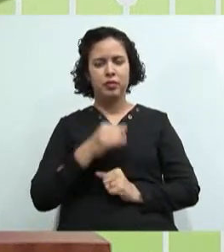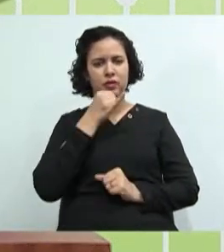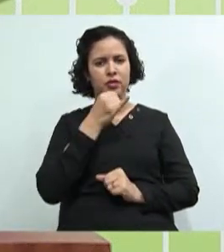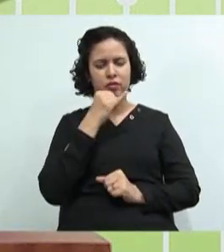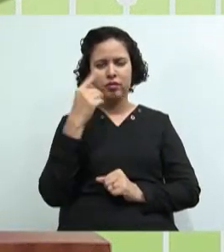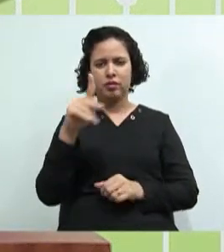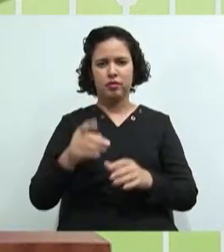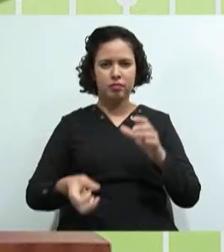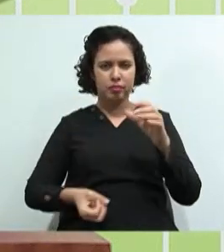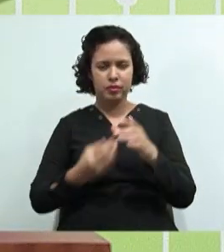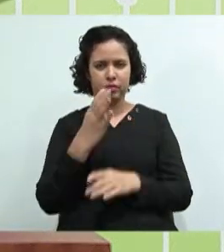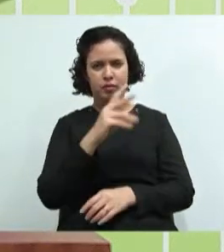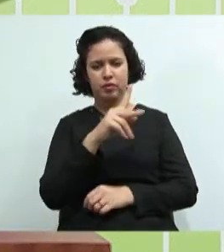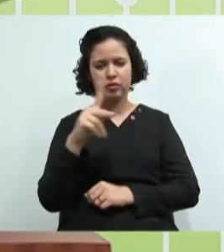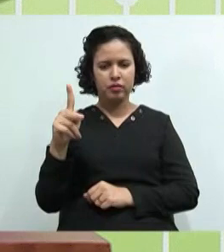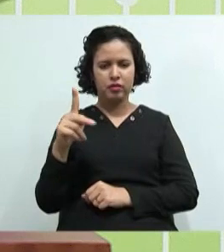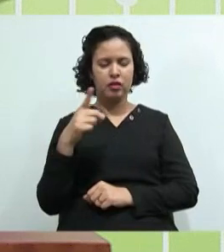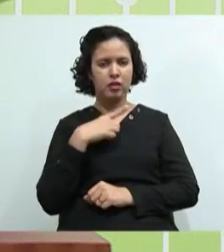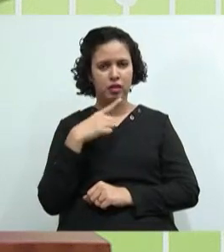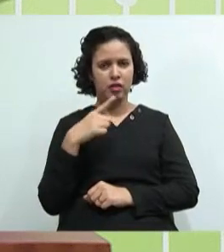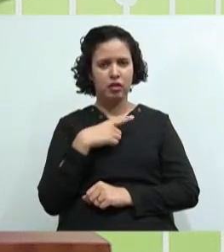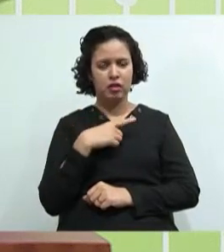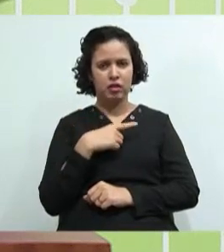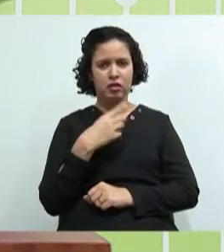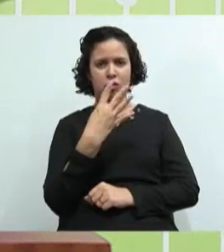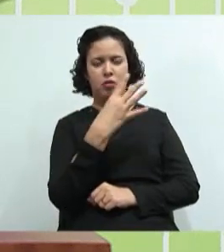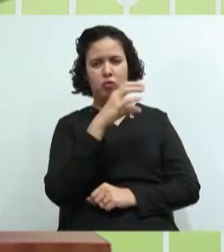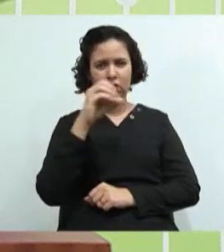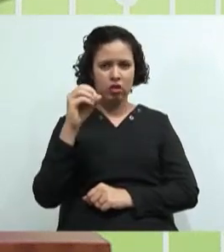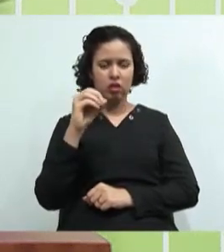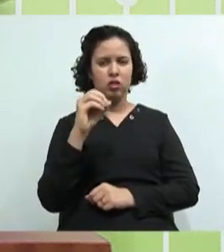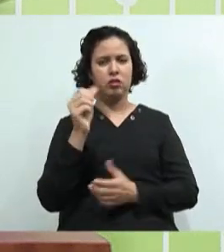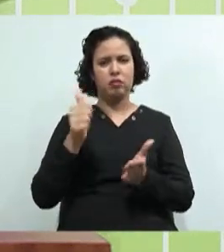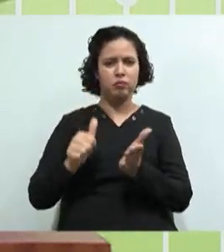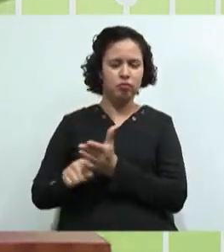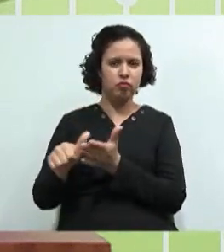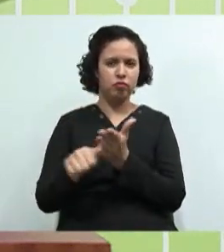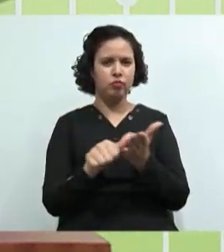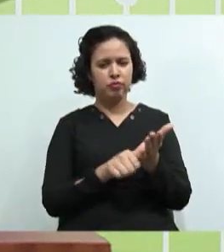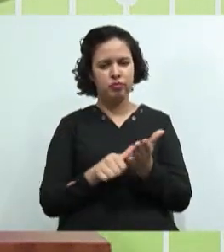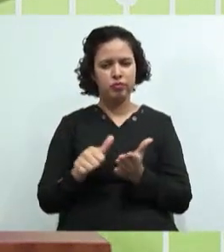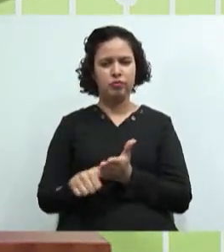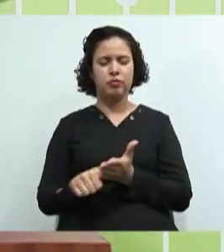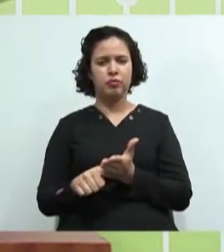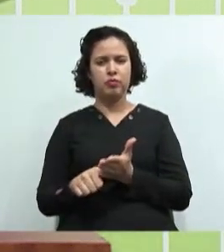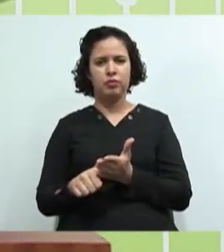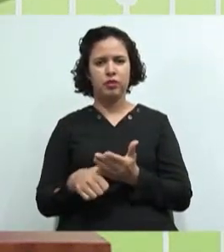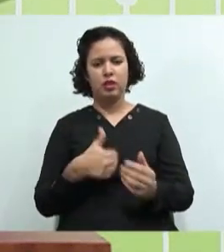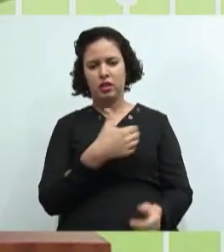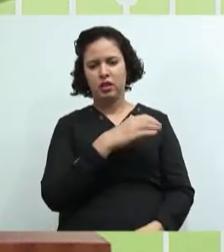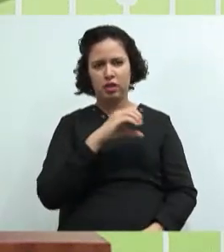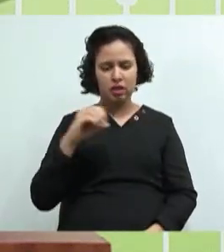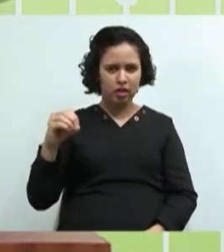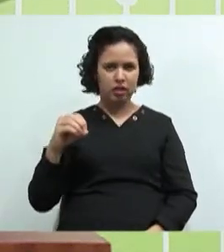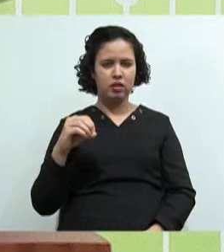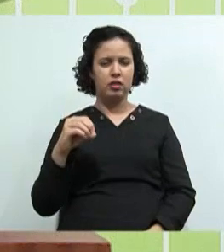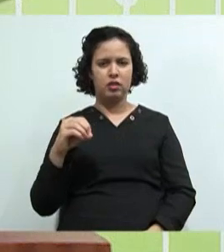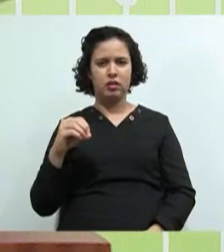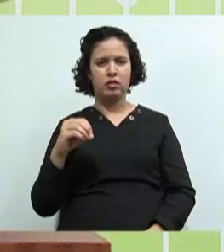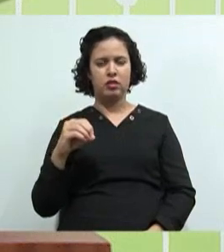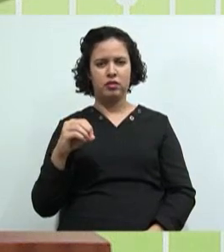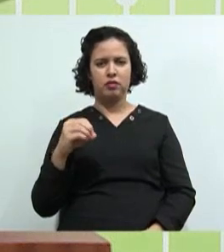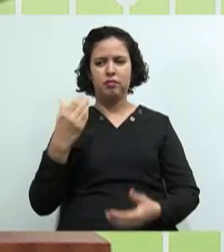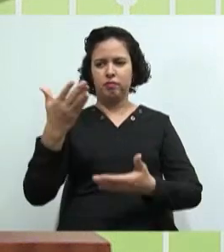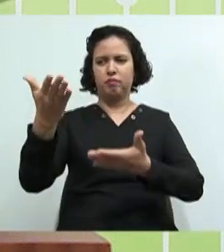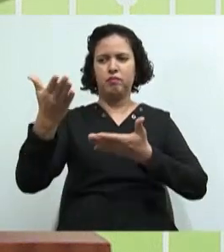sua cooperativa, mas uma cooperativa que tenha no mínimo 40 funcionários, que tenha pelo menos 10 funcionários lá na frente para poder